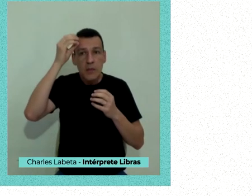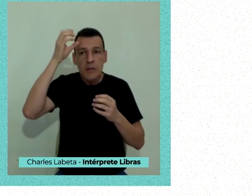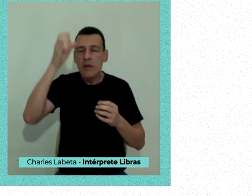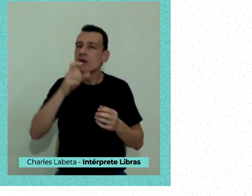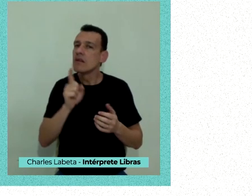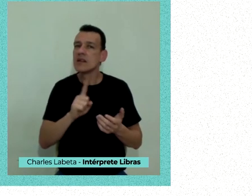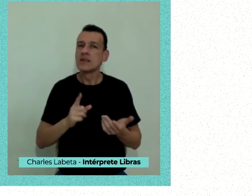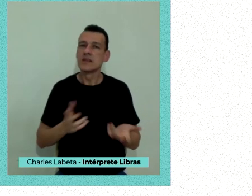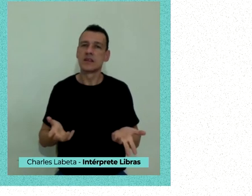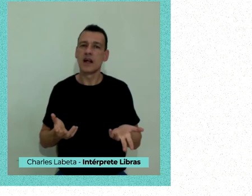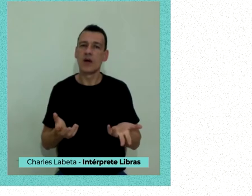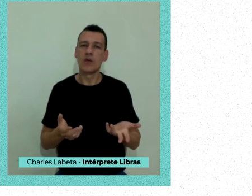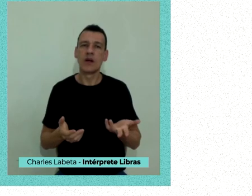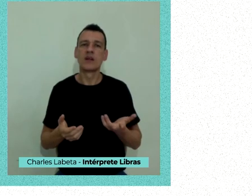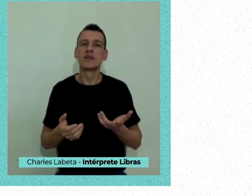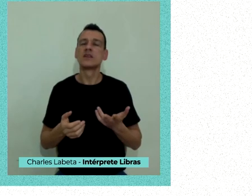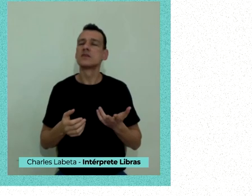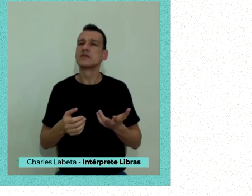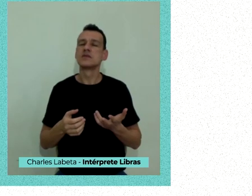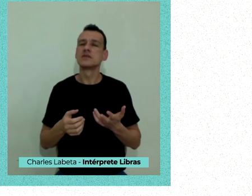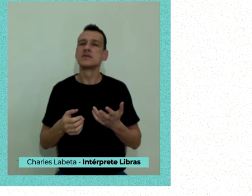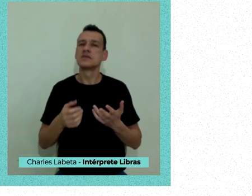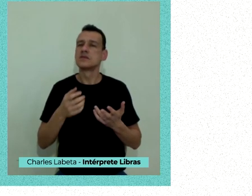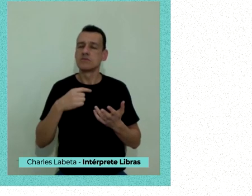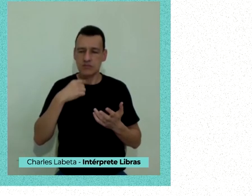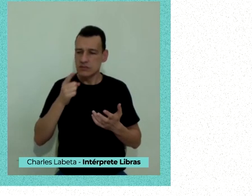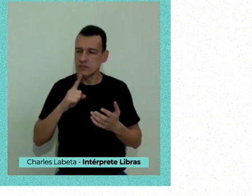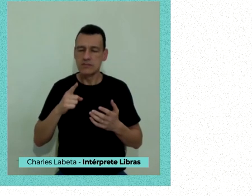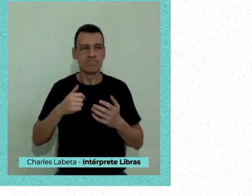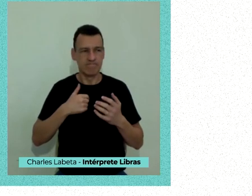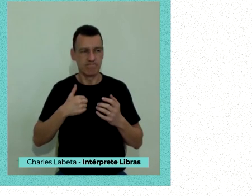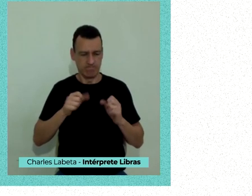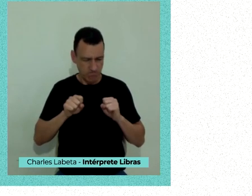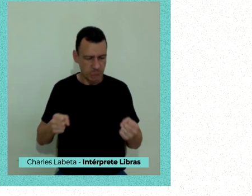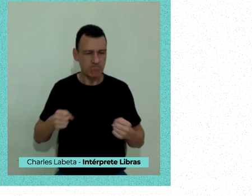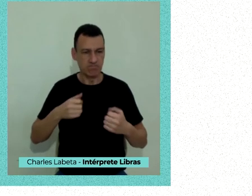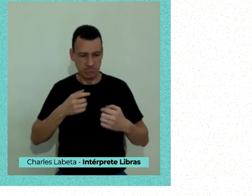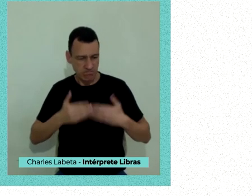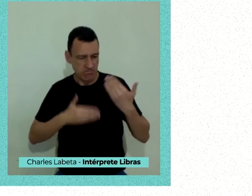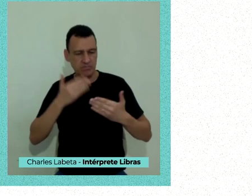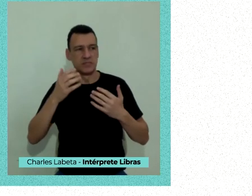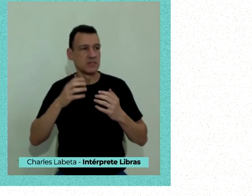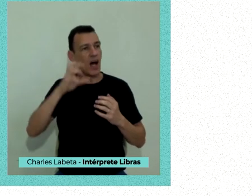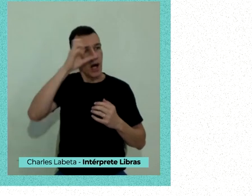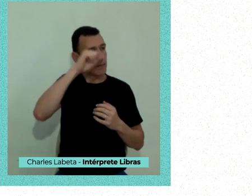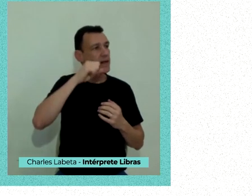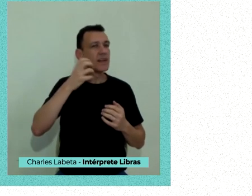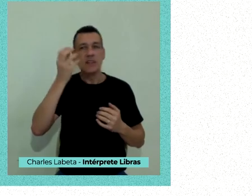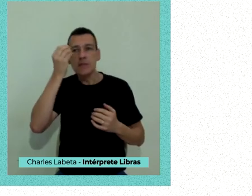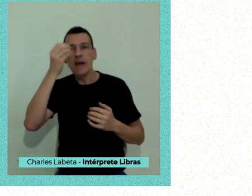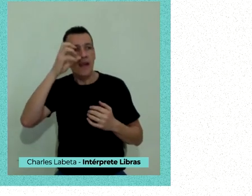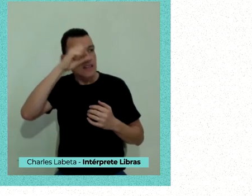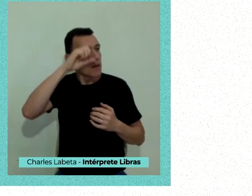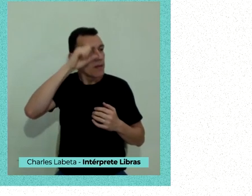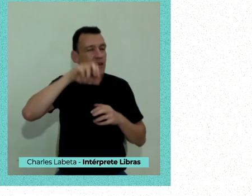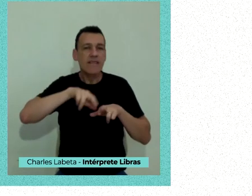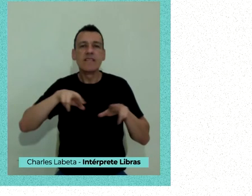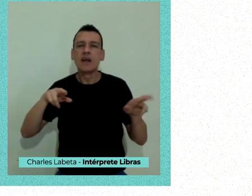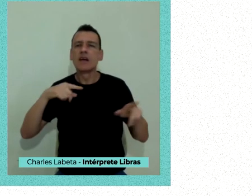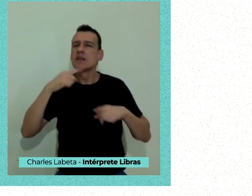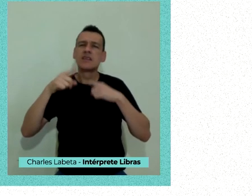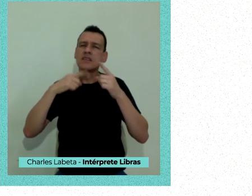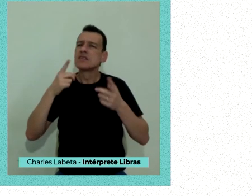formas desafiadoras e positivas na experiência de aprender. Quem sabe se o